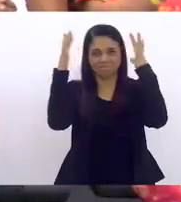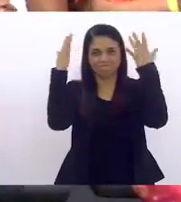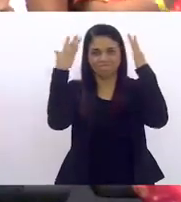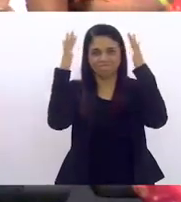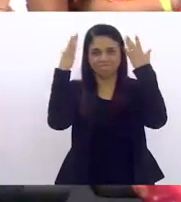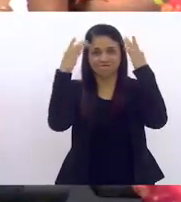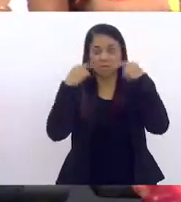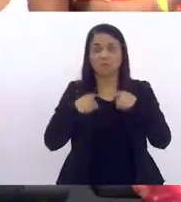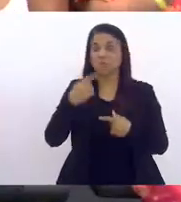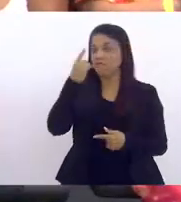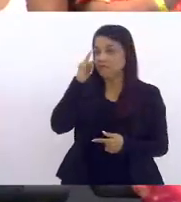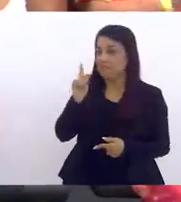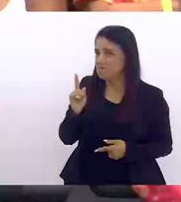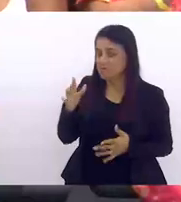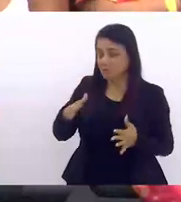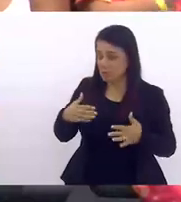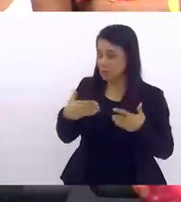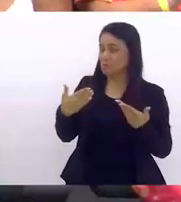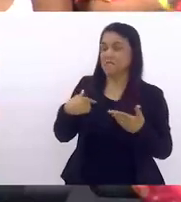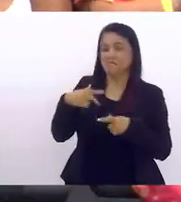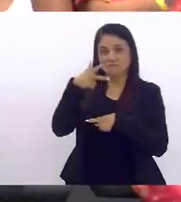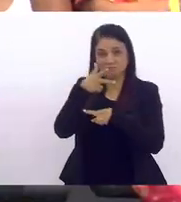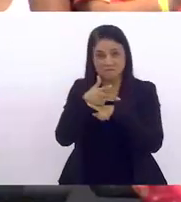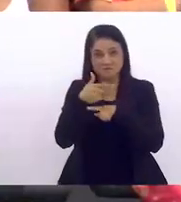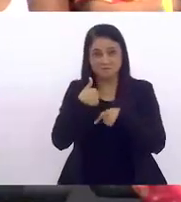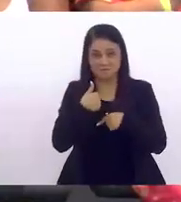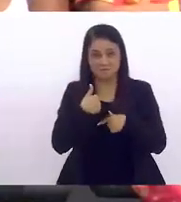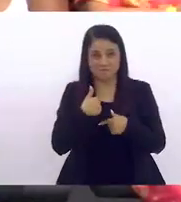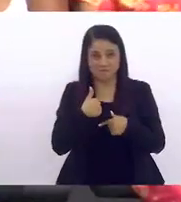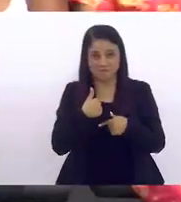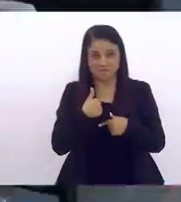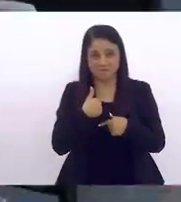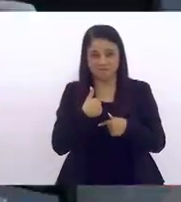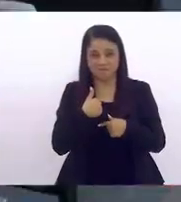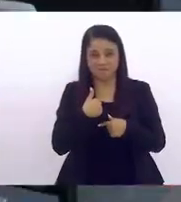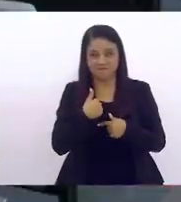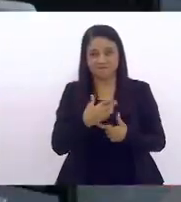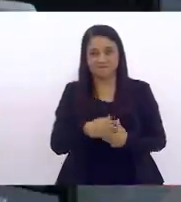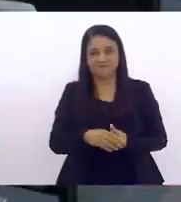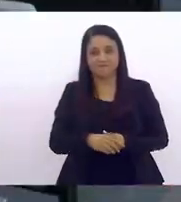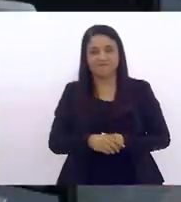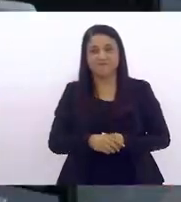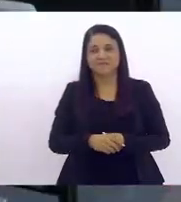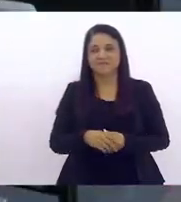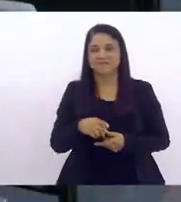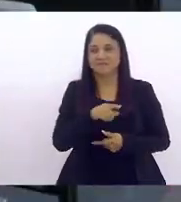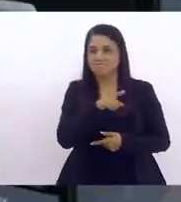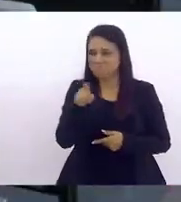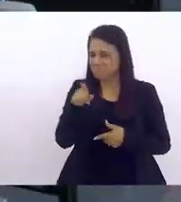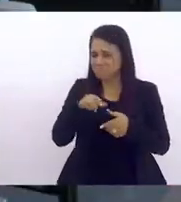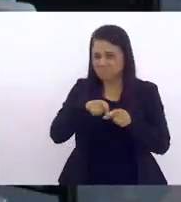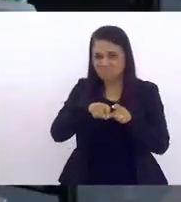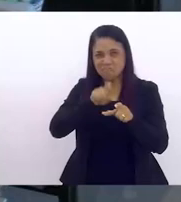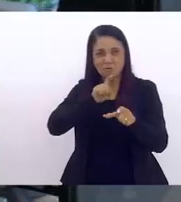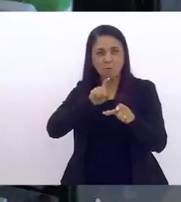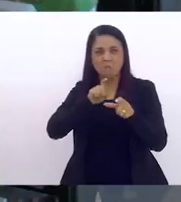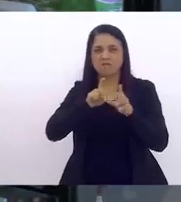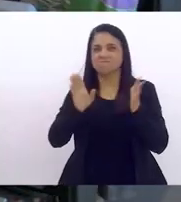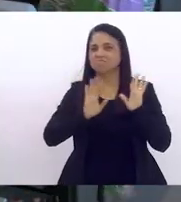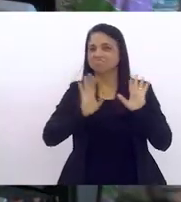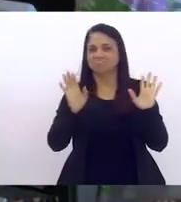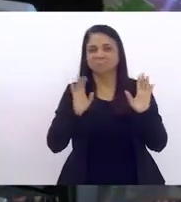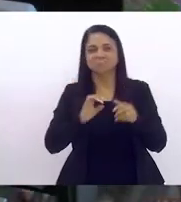Olha, eu nem sabia, foi uma surpresa. Nem sabia. Pessoal, aqui tem autonomia,